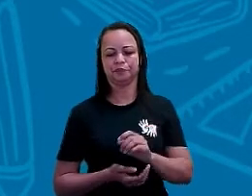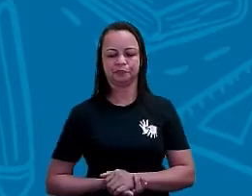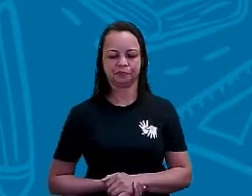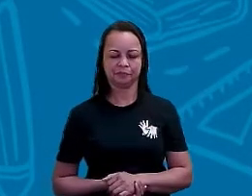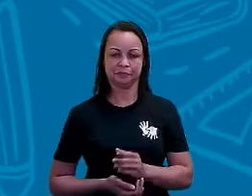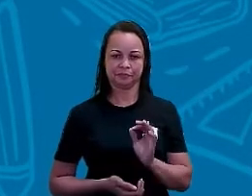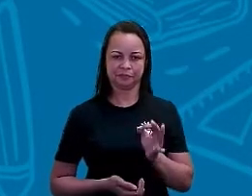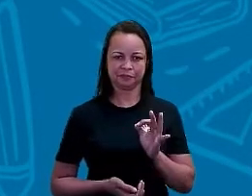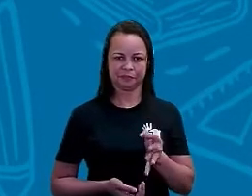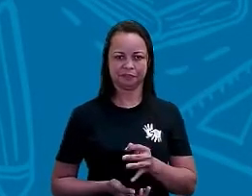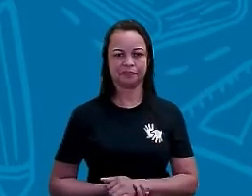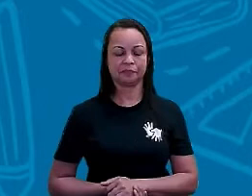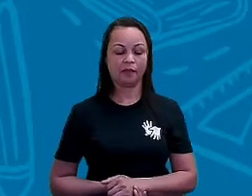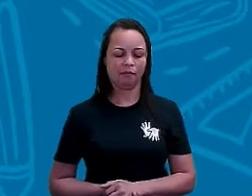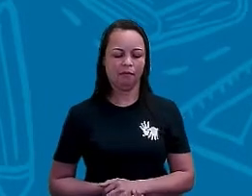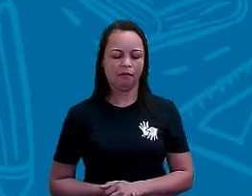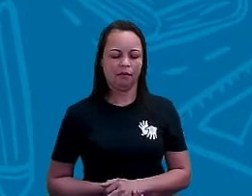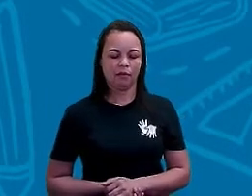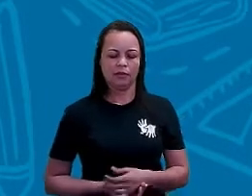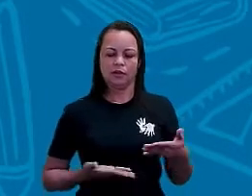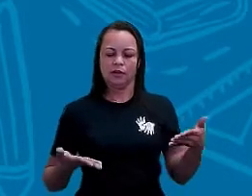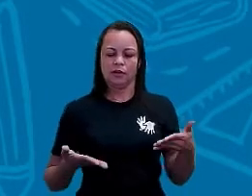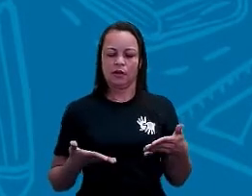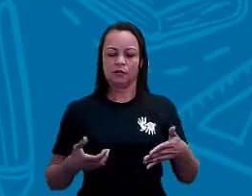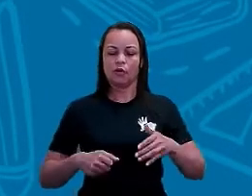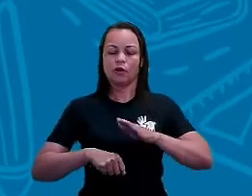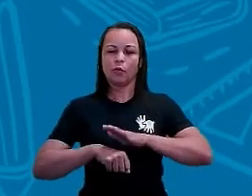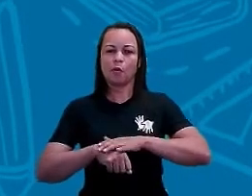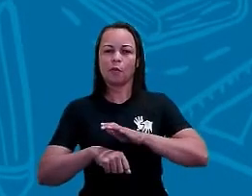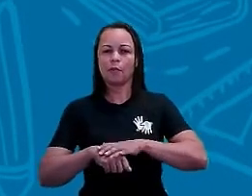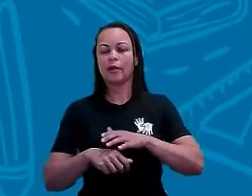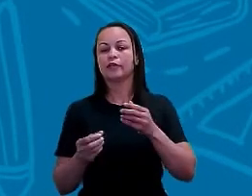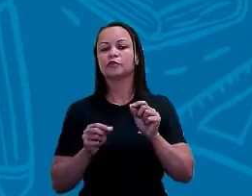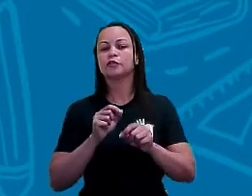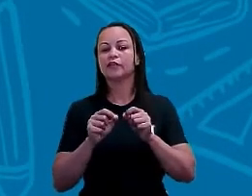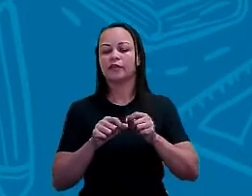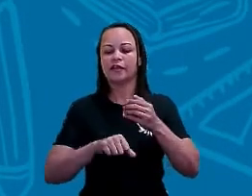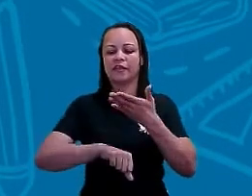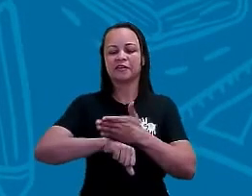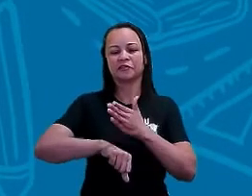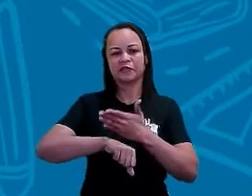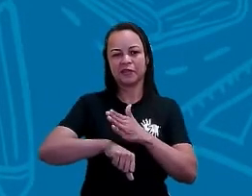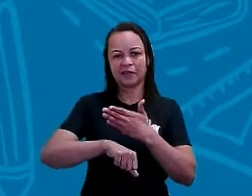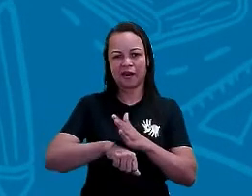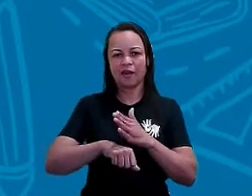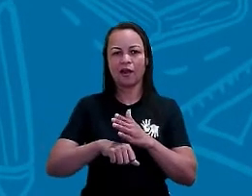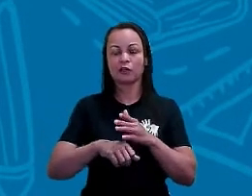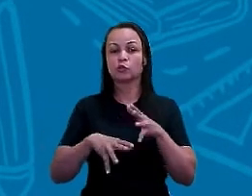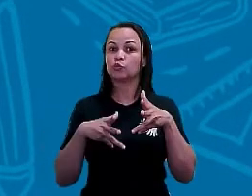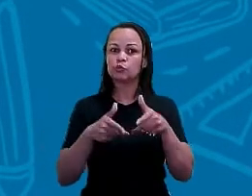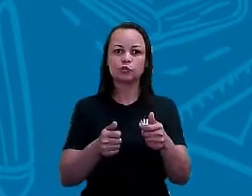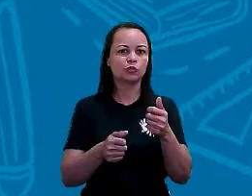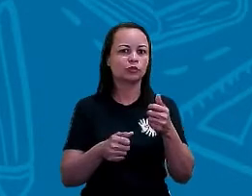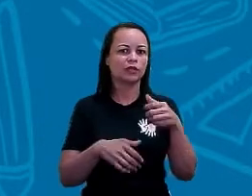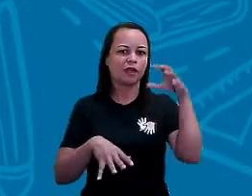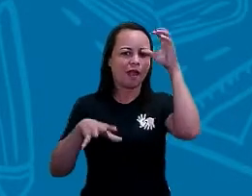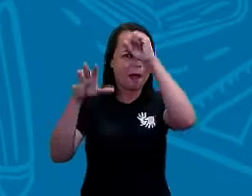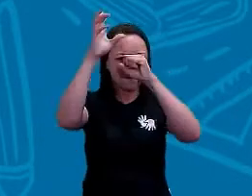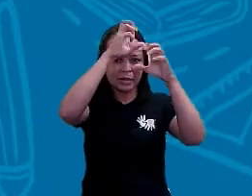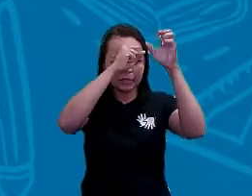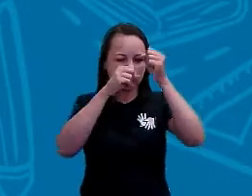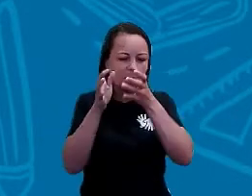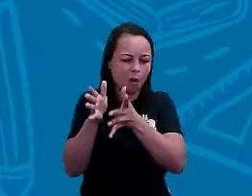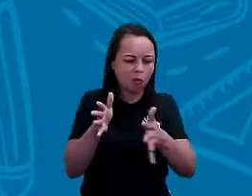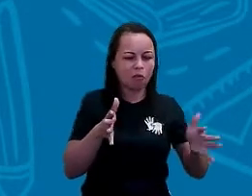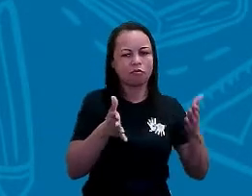esquerda, tá certo? E agora chegamos na hora de exercitar aquilo que a gente aprendeu ao longo dessa nossa